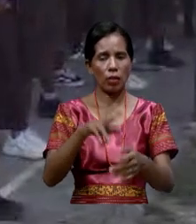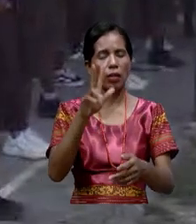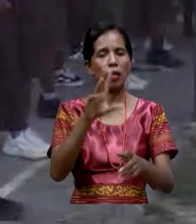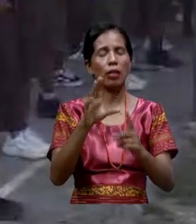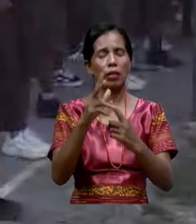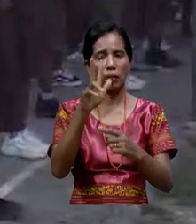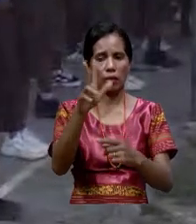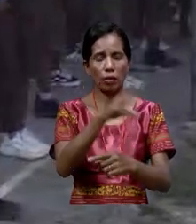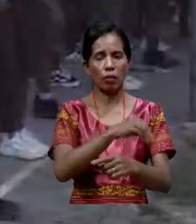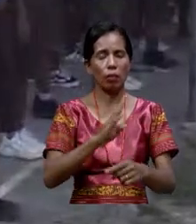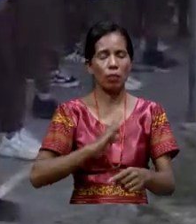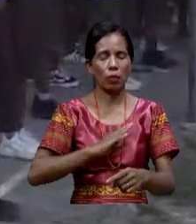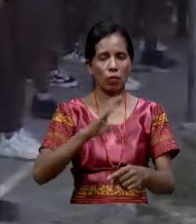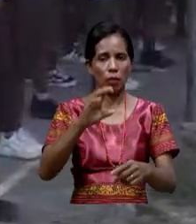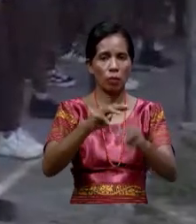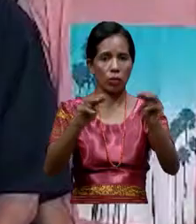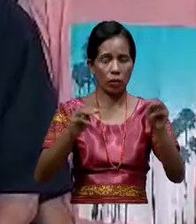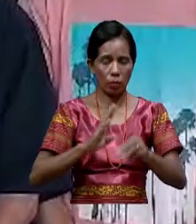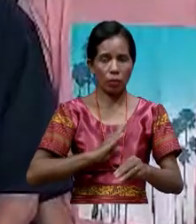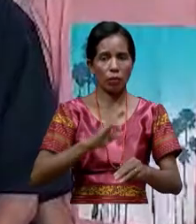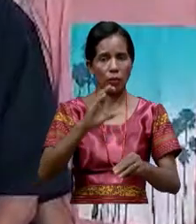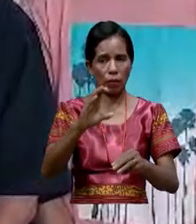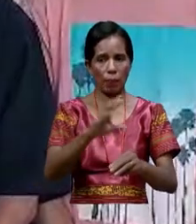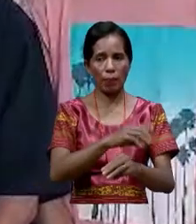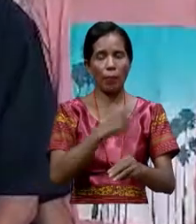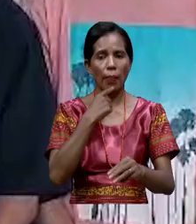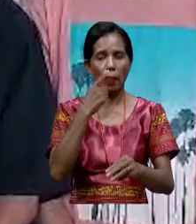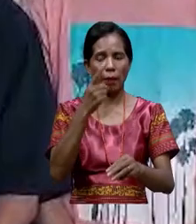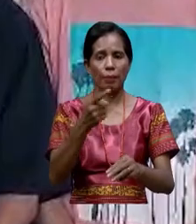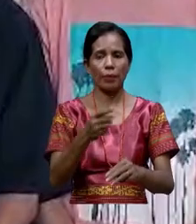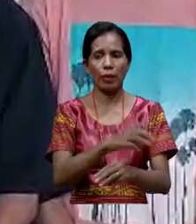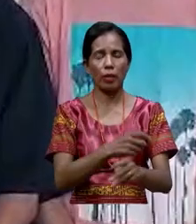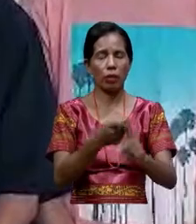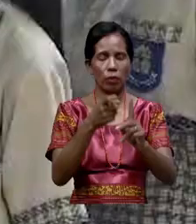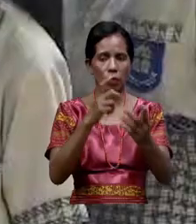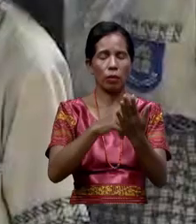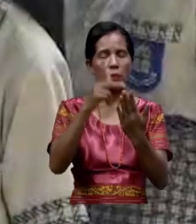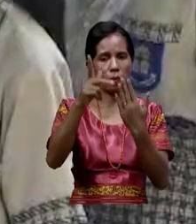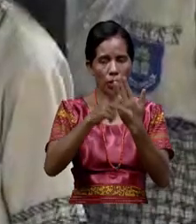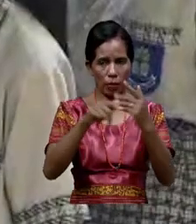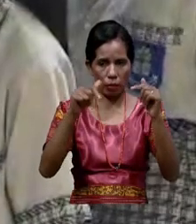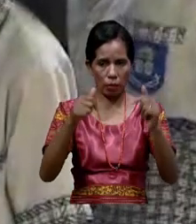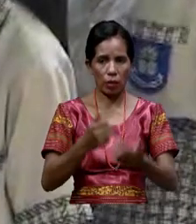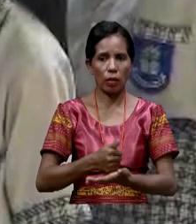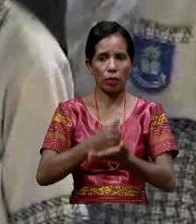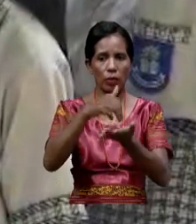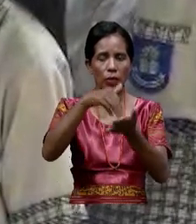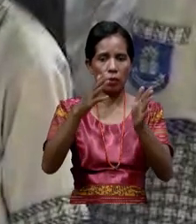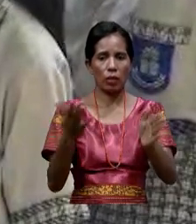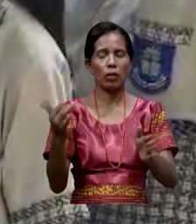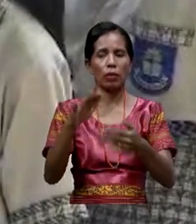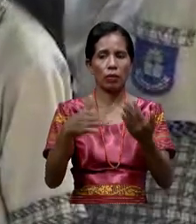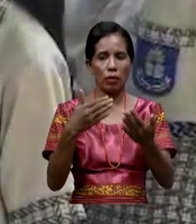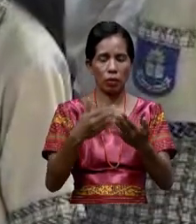Posto Administrativo Baucau, Município Baucau, Major General Calisto Santos Coliati, Ateten, Lihusi Programa Idane, Beletulun Estudante Sira,